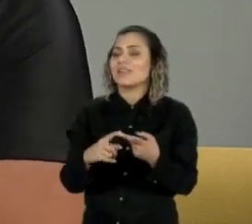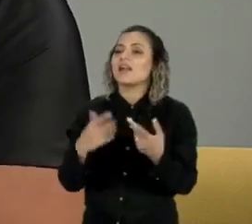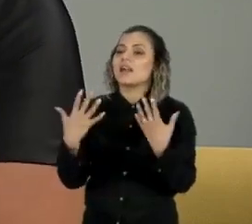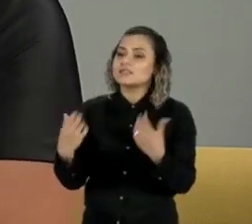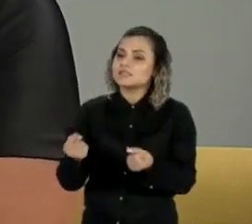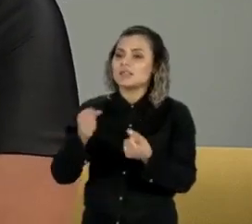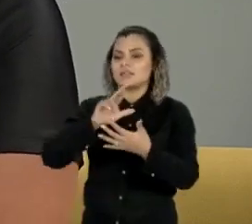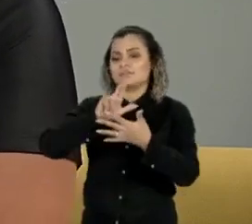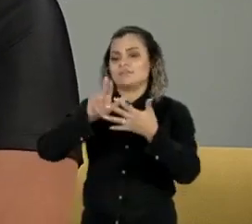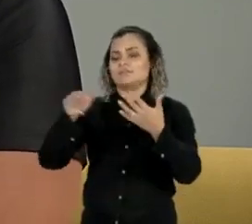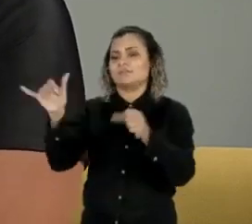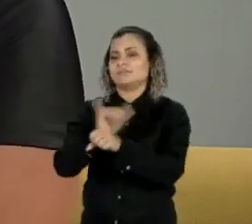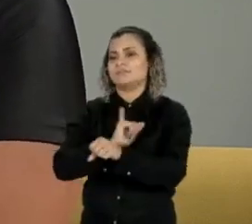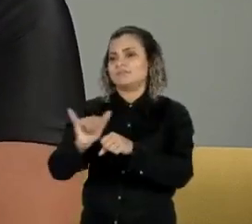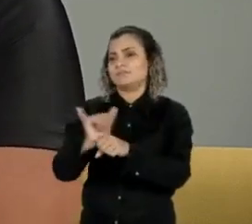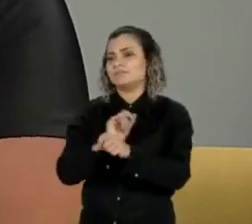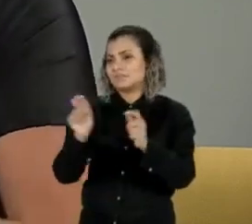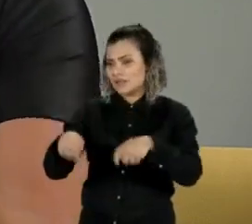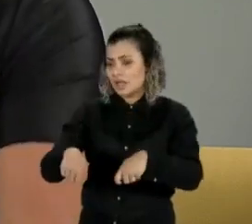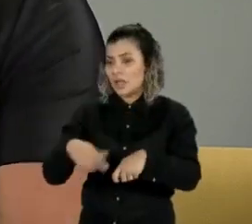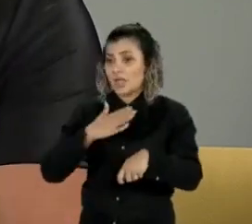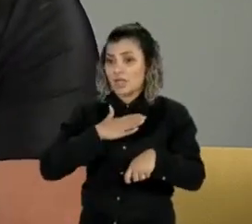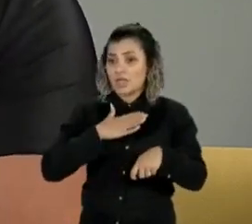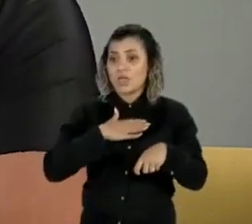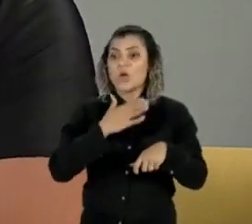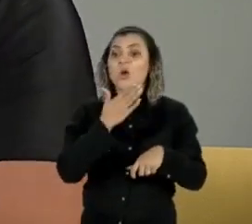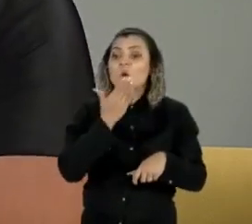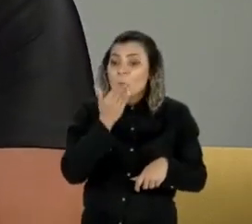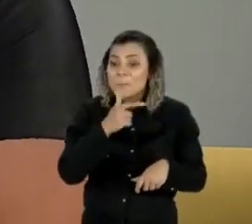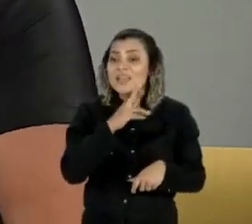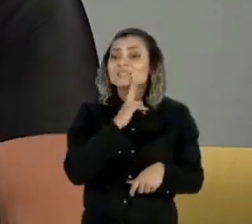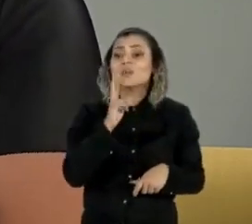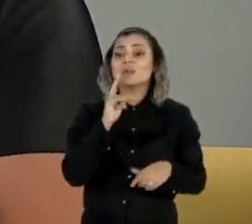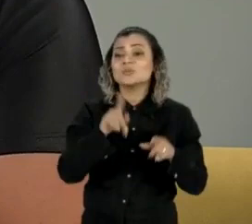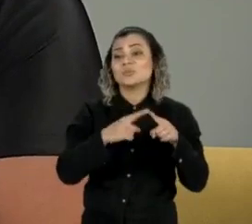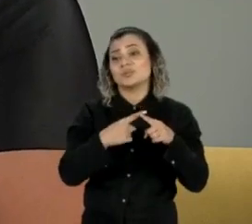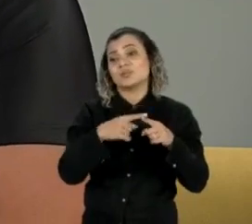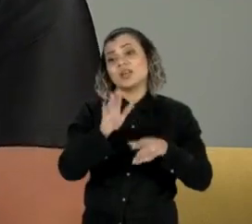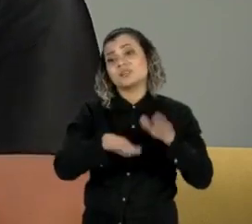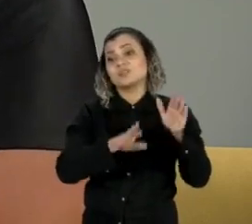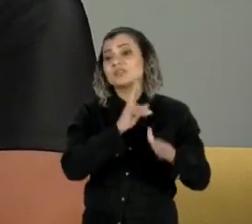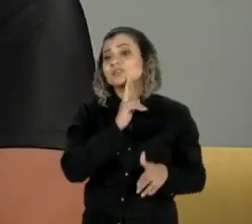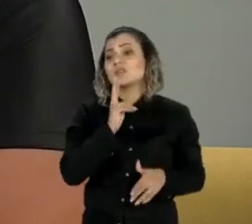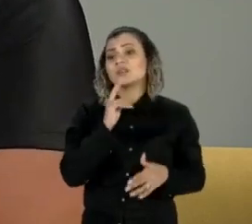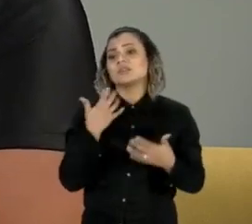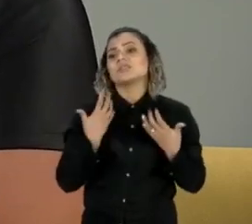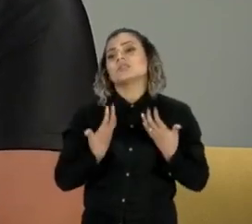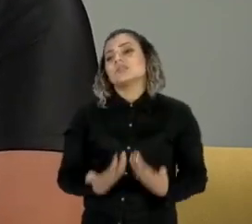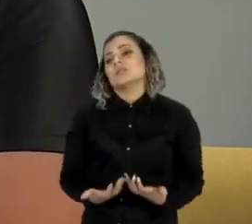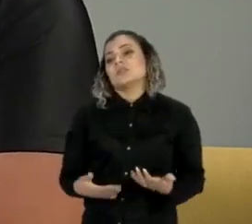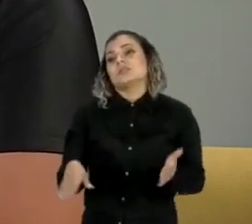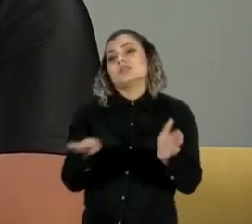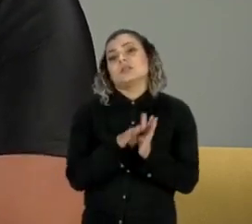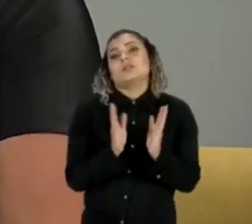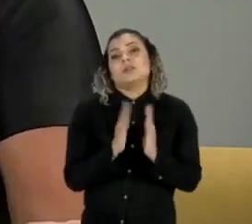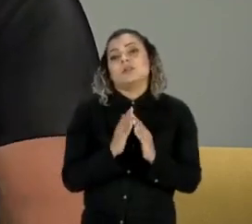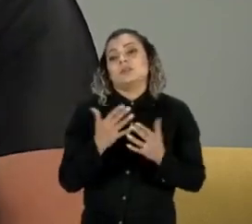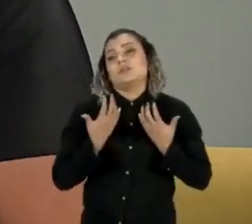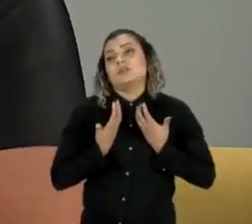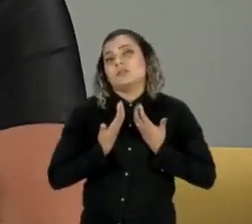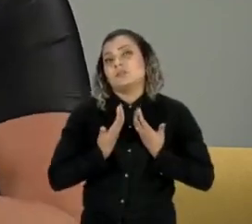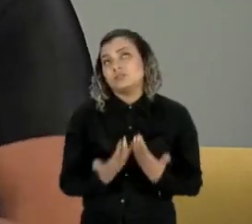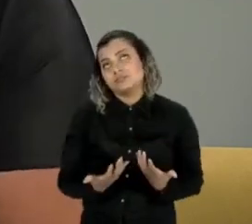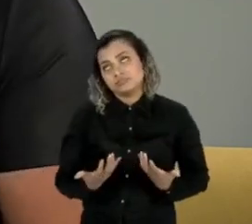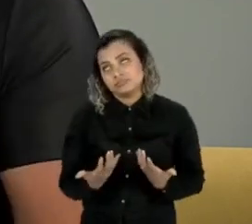estar comprando isso ao invés de estar comendo em um restaurante. Porque, às vezes, a pessoa chega tão cansada em casa que